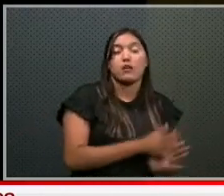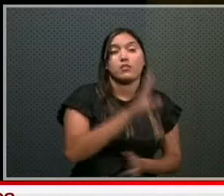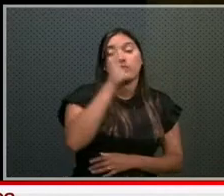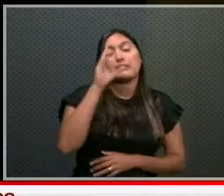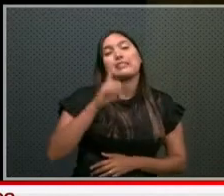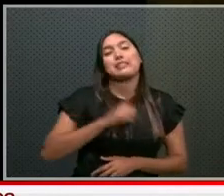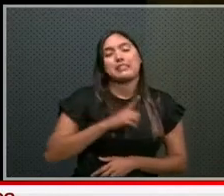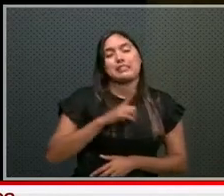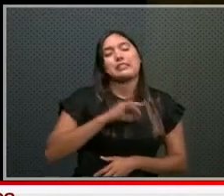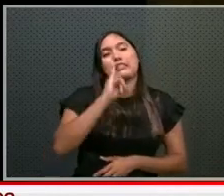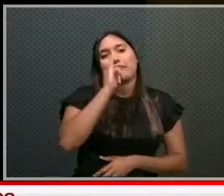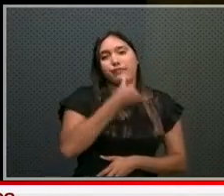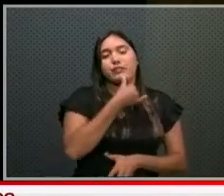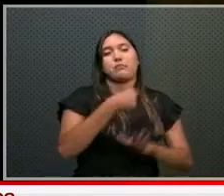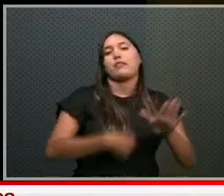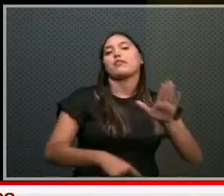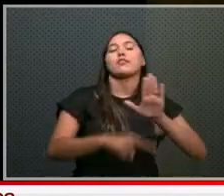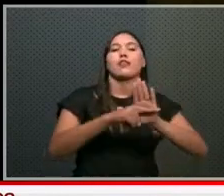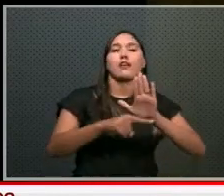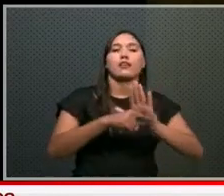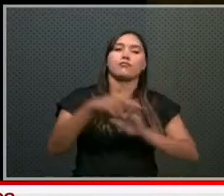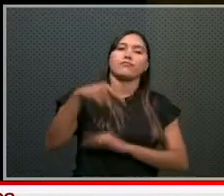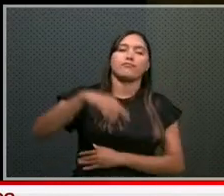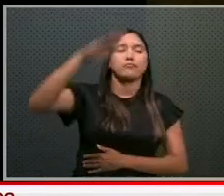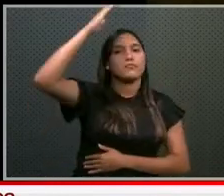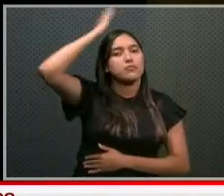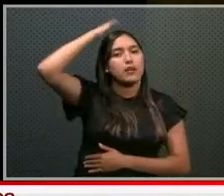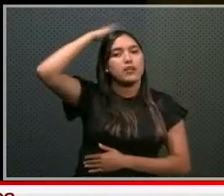destaque negativo infelizmente para parar